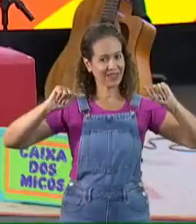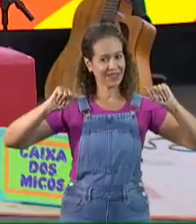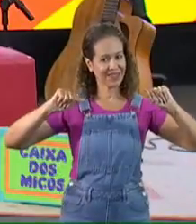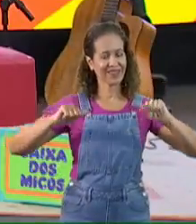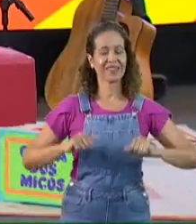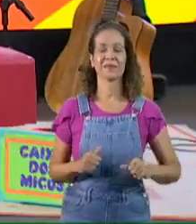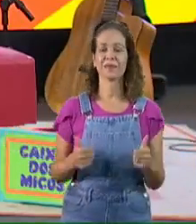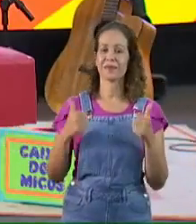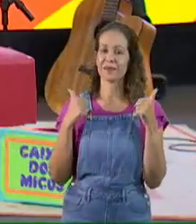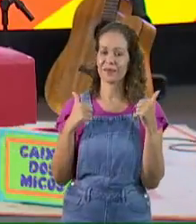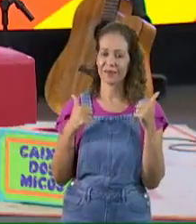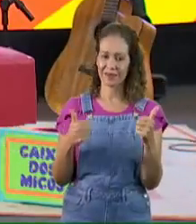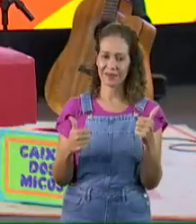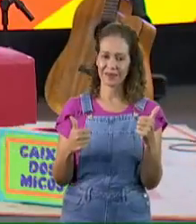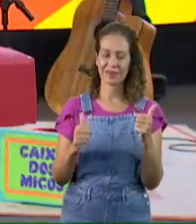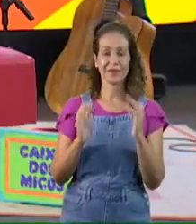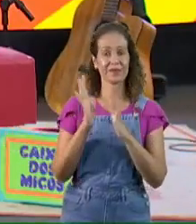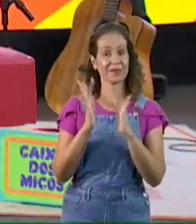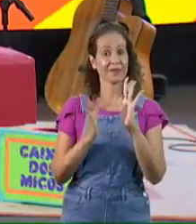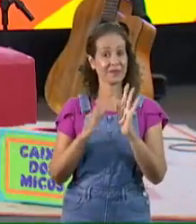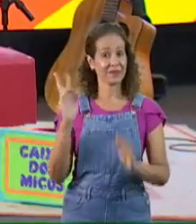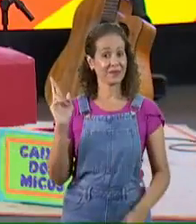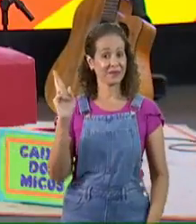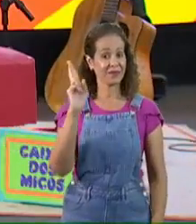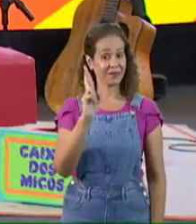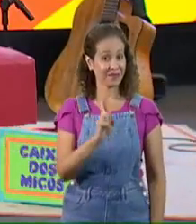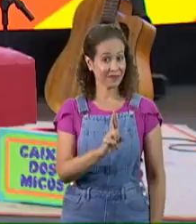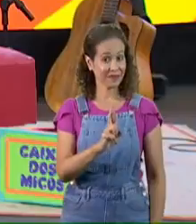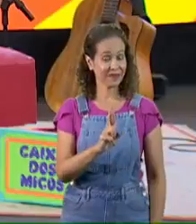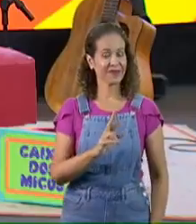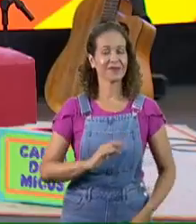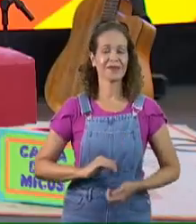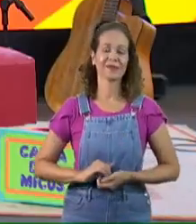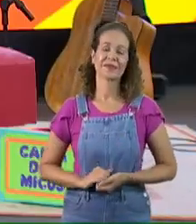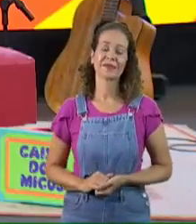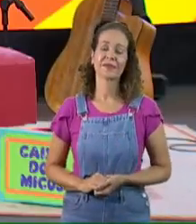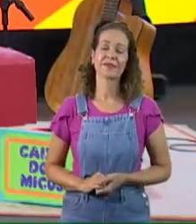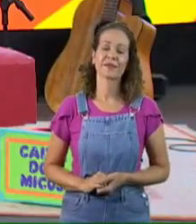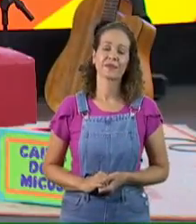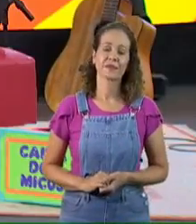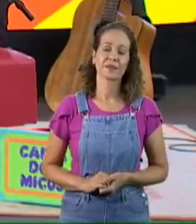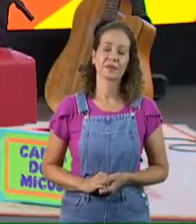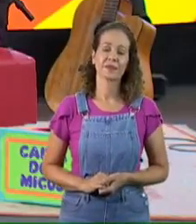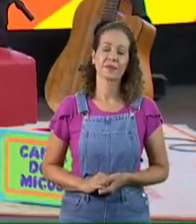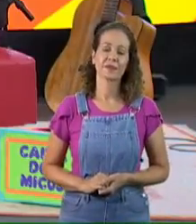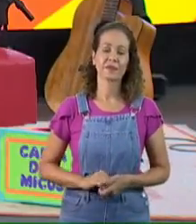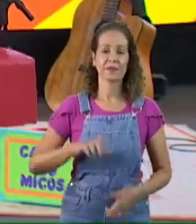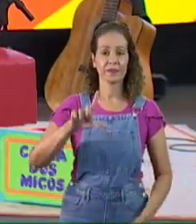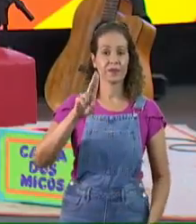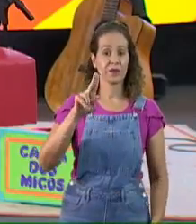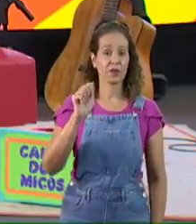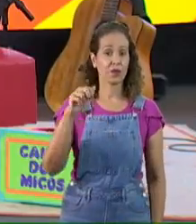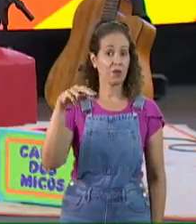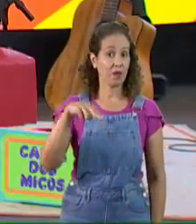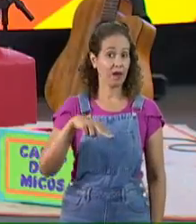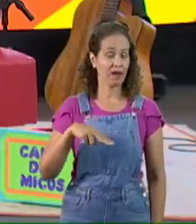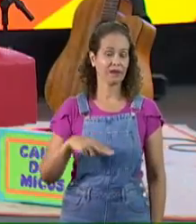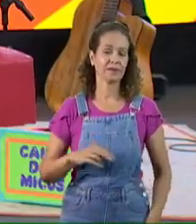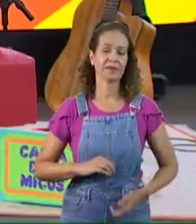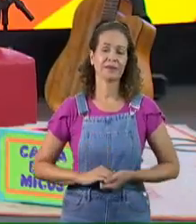curou. Muito bem. Jesus respondeu, né, Carol, a sua oração. Vamos lá, Tio Luan. Eita, minha vez. É sua vez, Tio